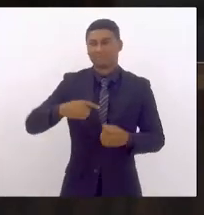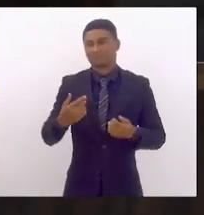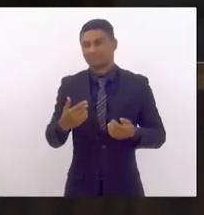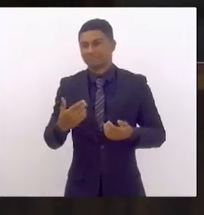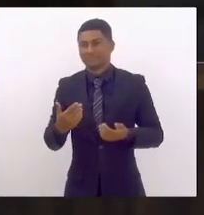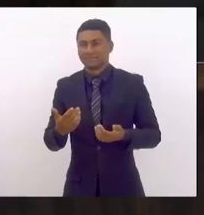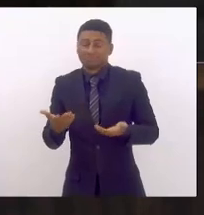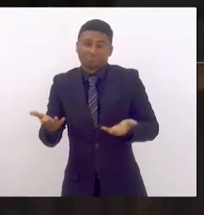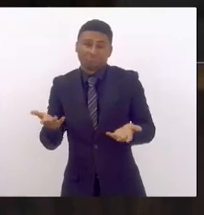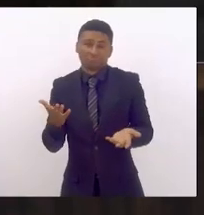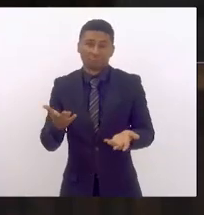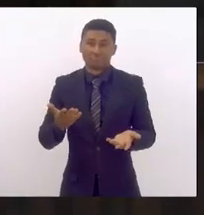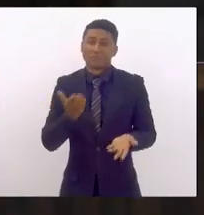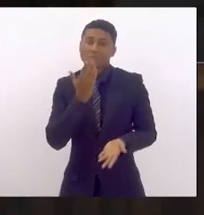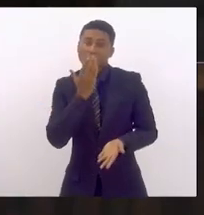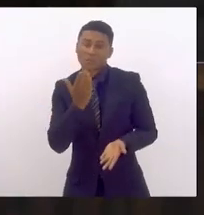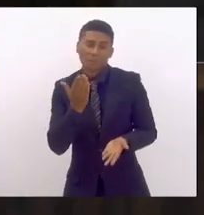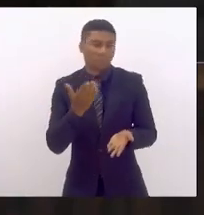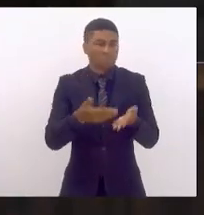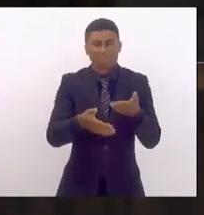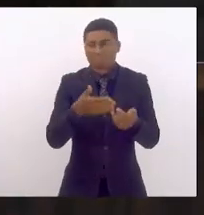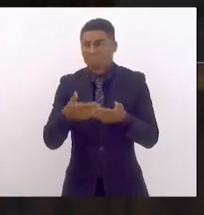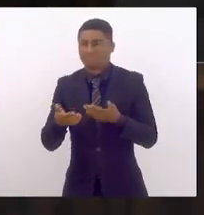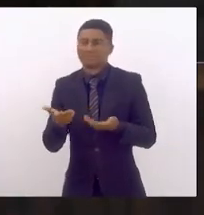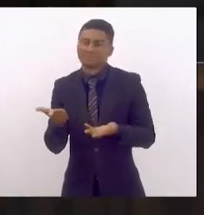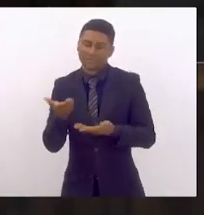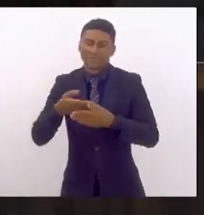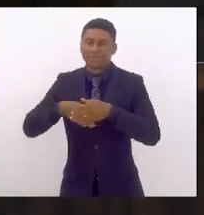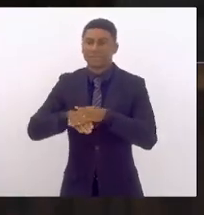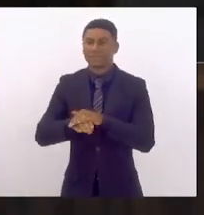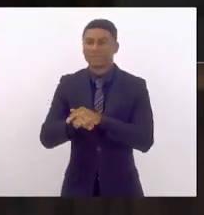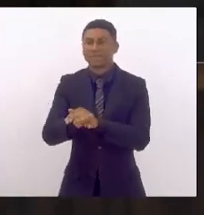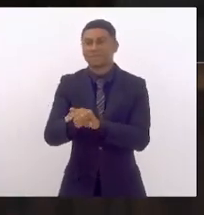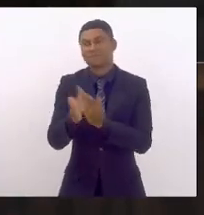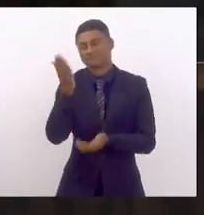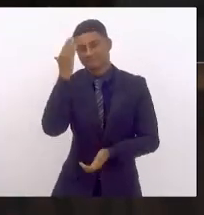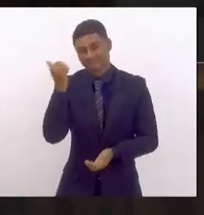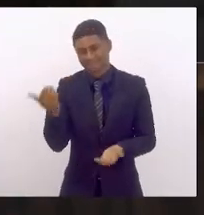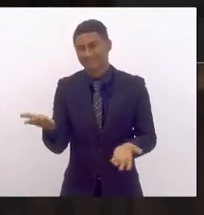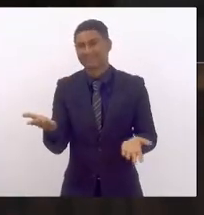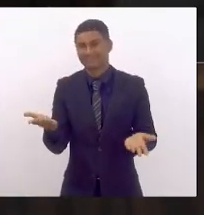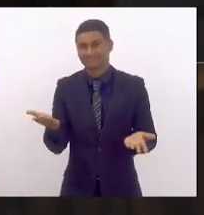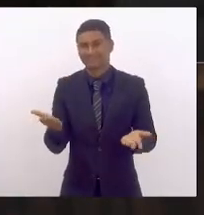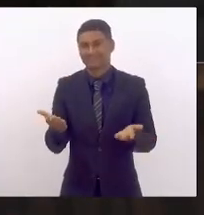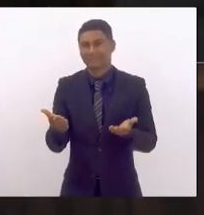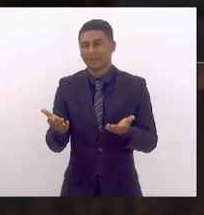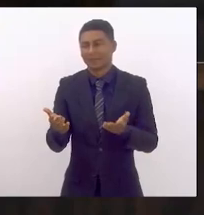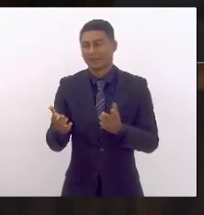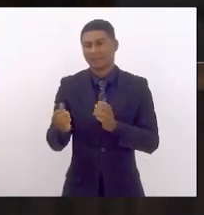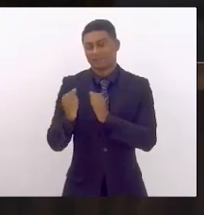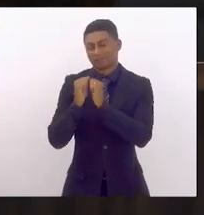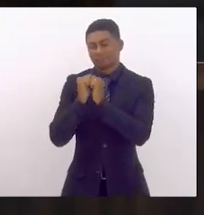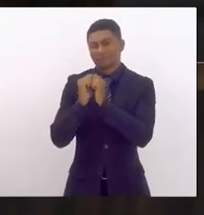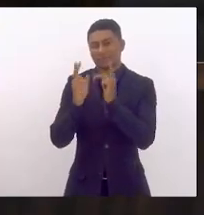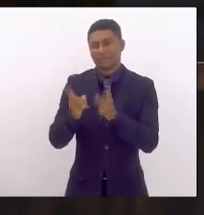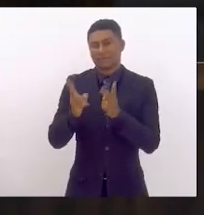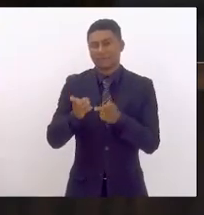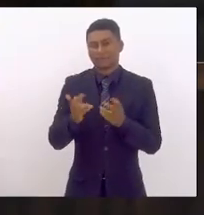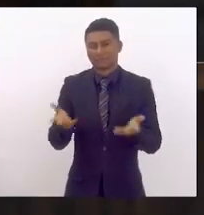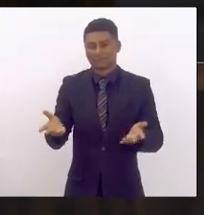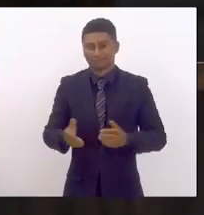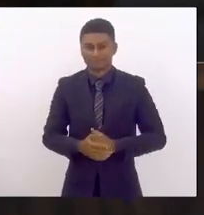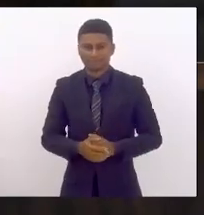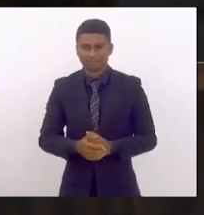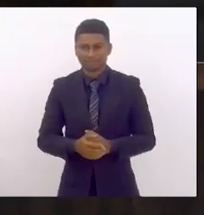estamos acostumados a lidar com esses temas então continuamos ao lado uma ao lado da outra